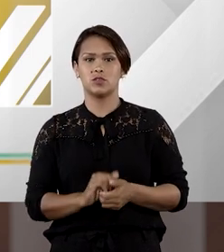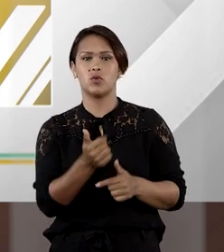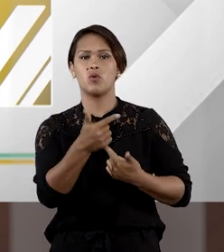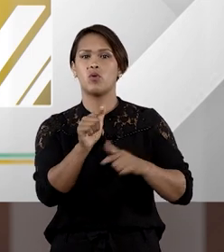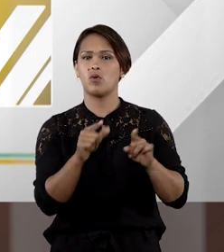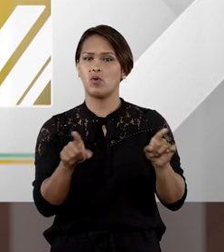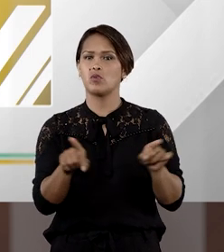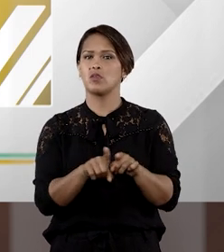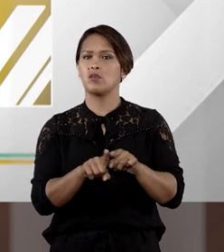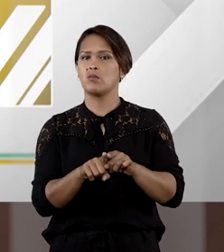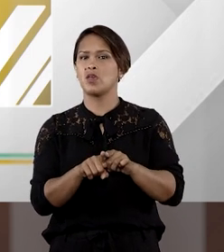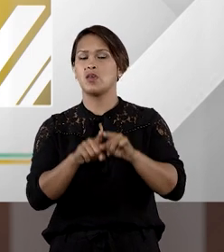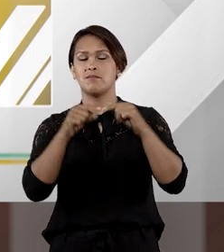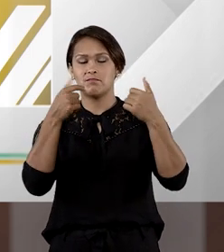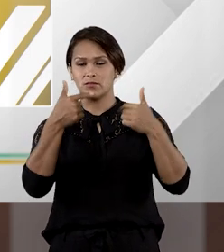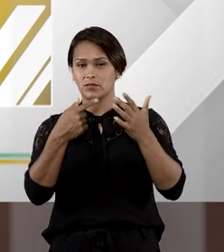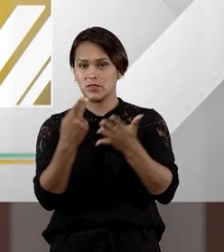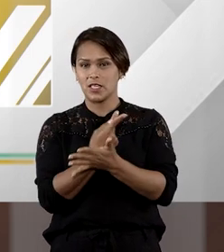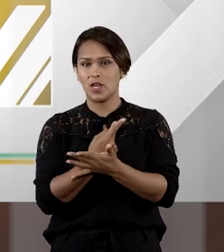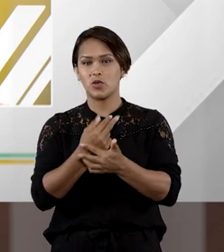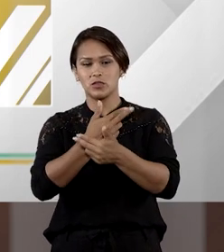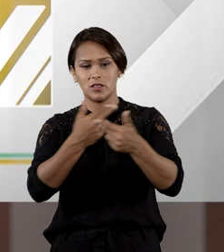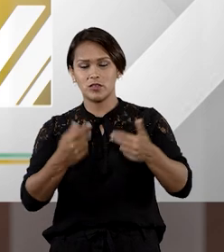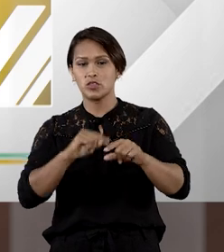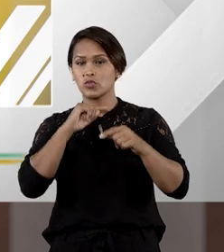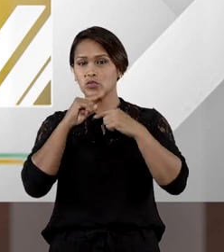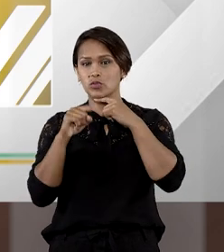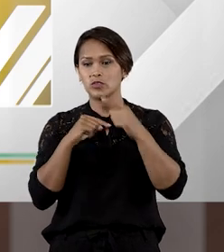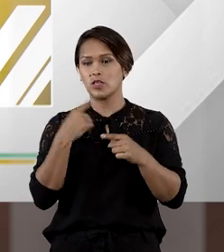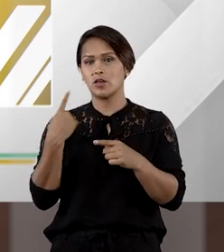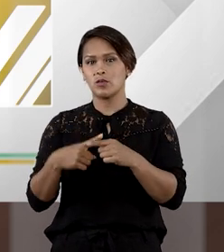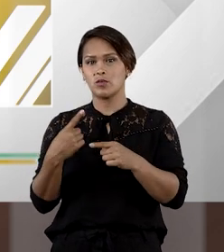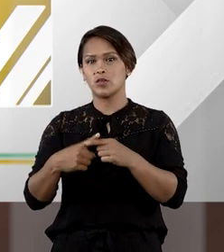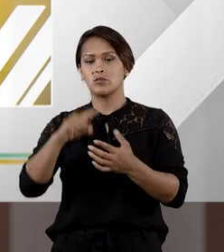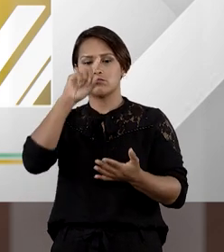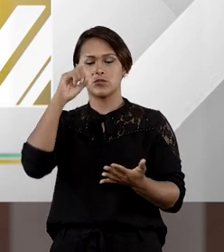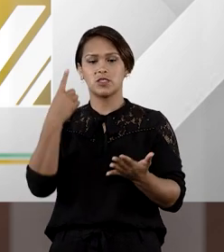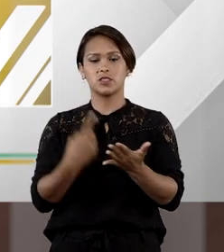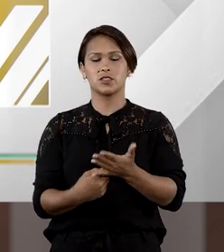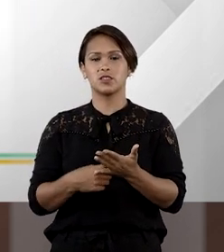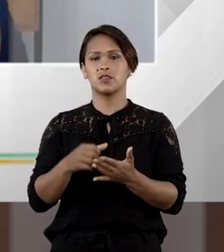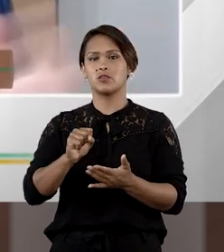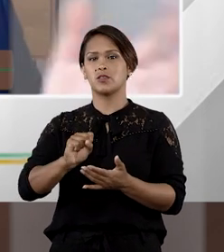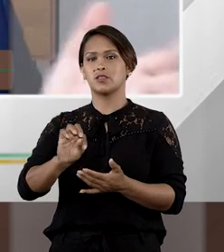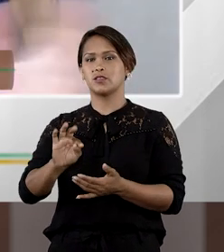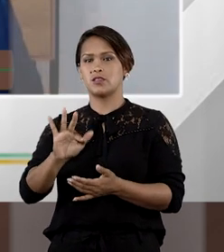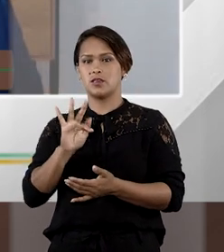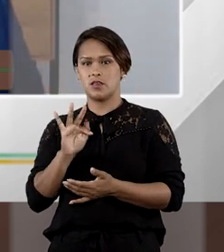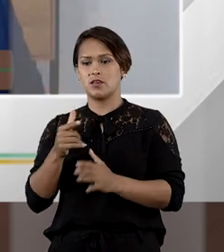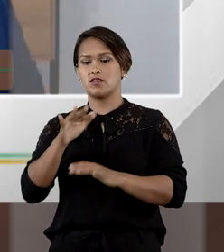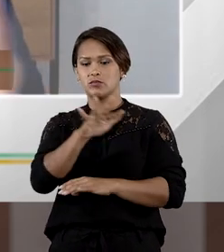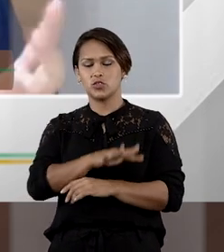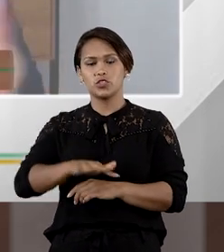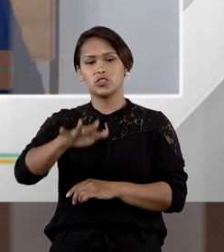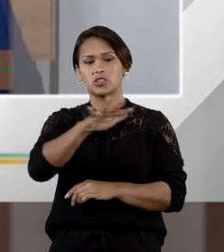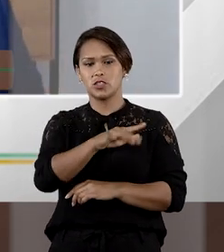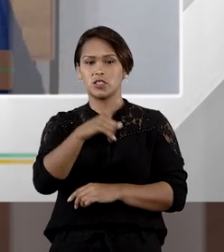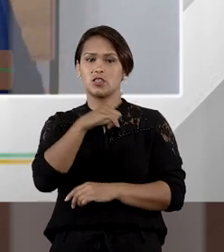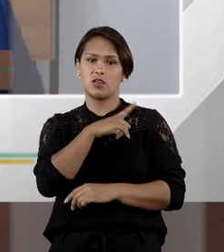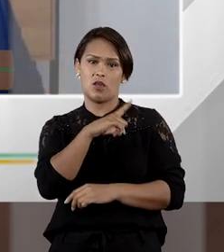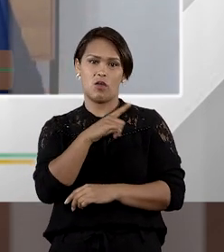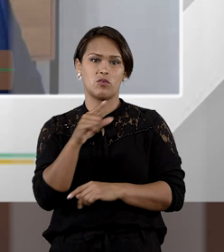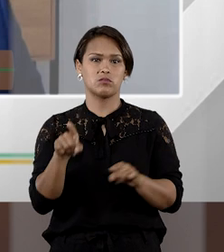Outra questão muito demandada, de muitas dúvidas, por conta da decisão do Supremo, em repercussão geral,